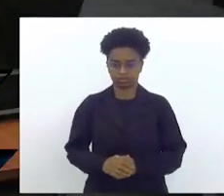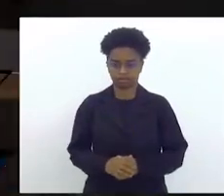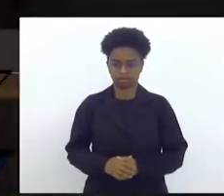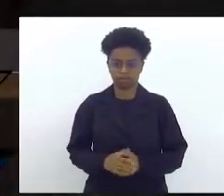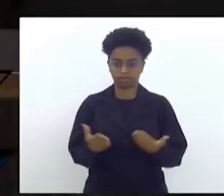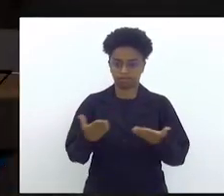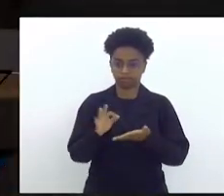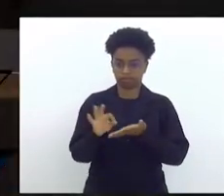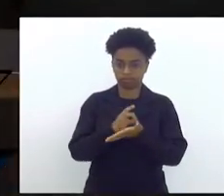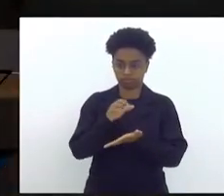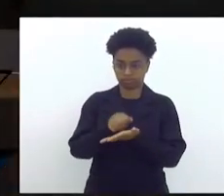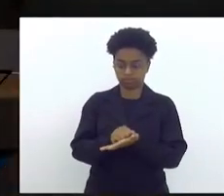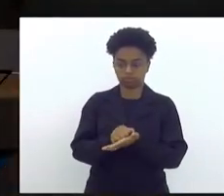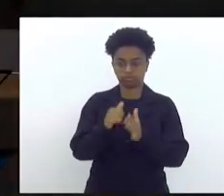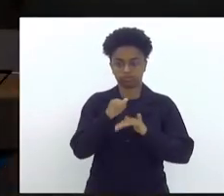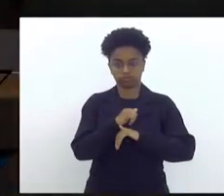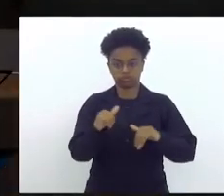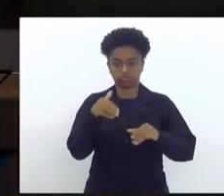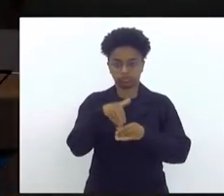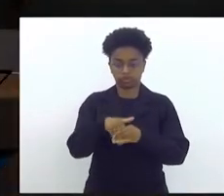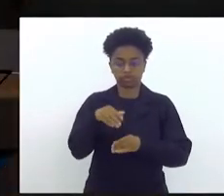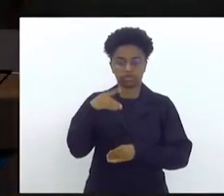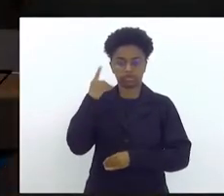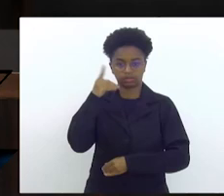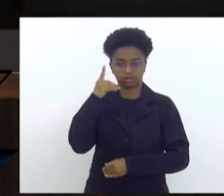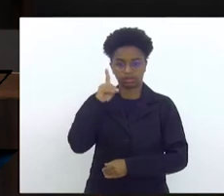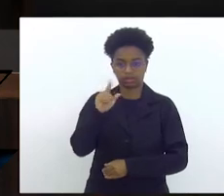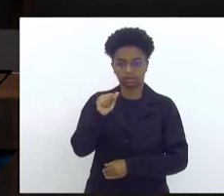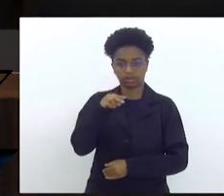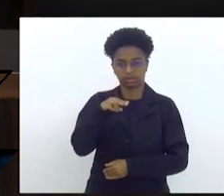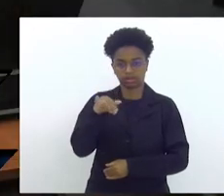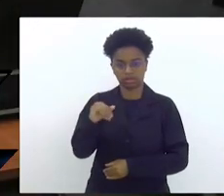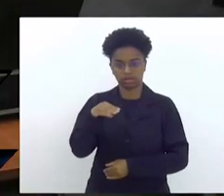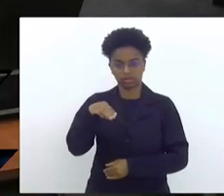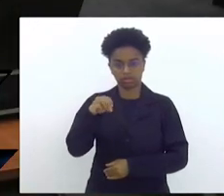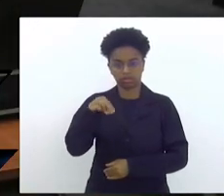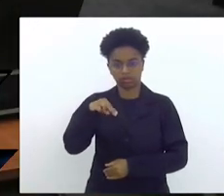próxima escrita para declaração deputada Dani Monteiro